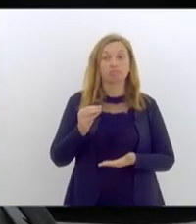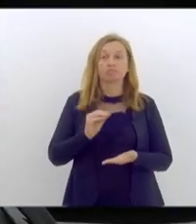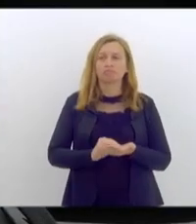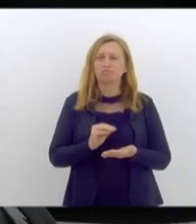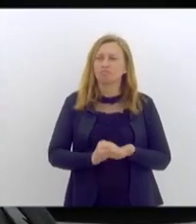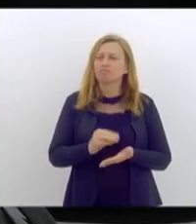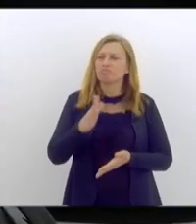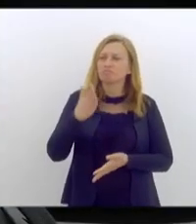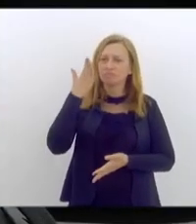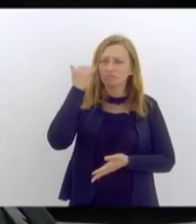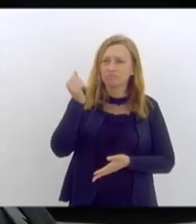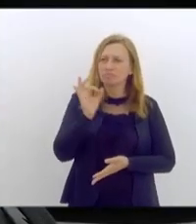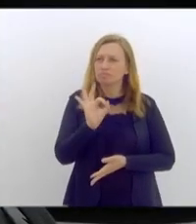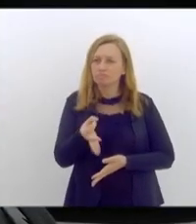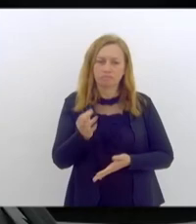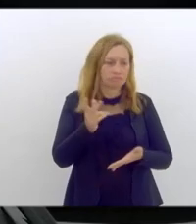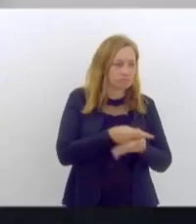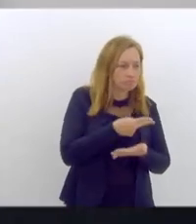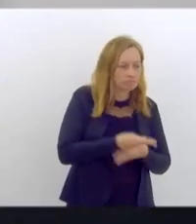e quem é o diabo